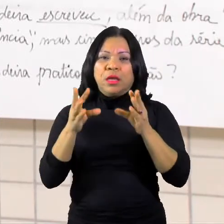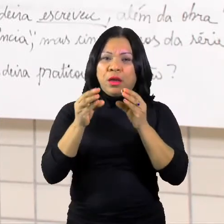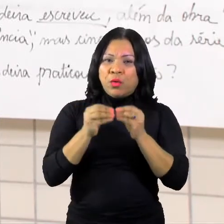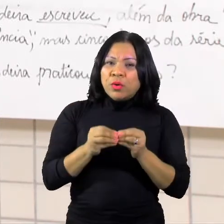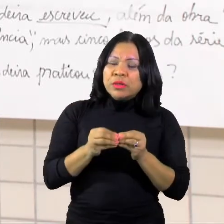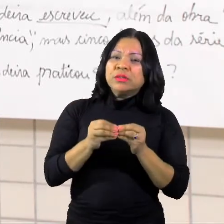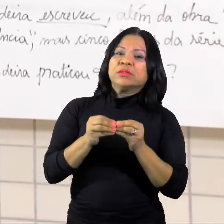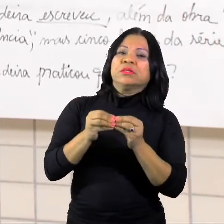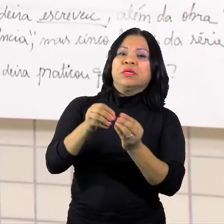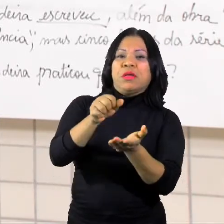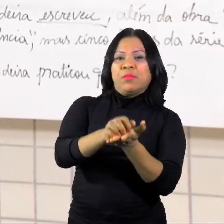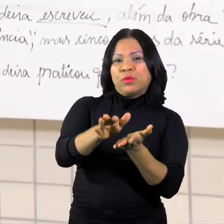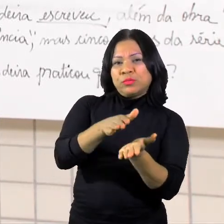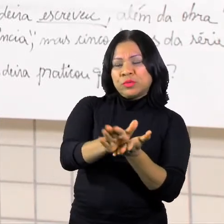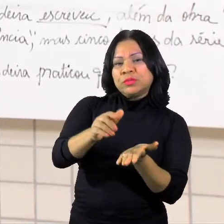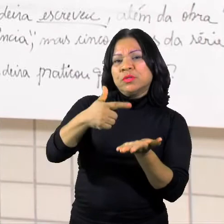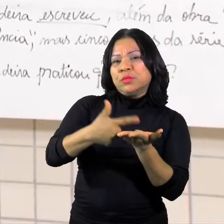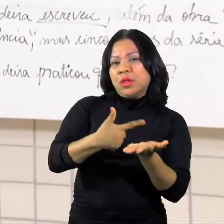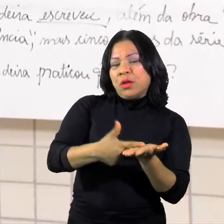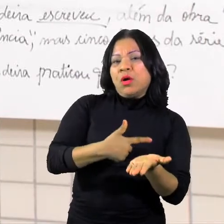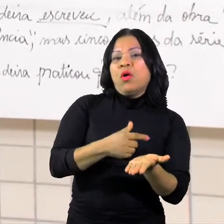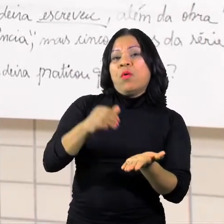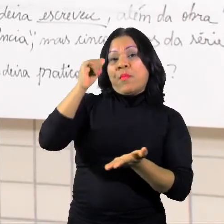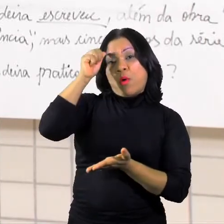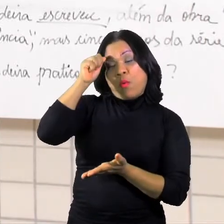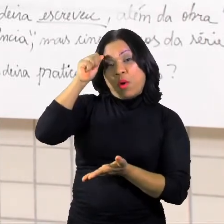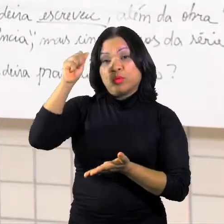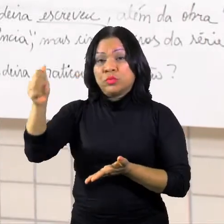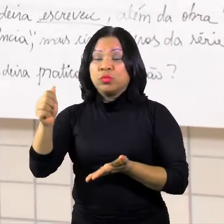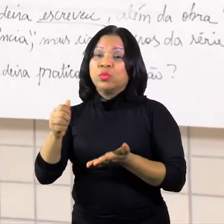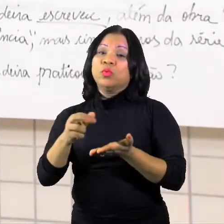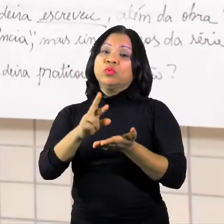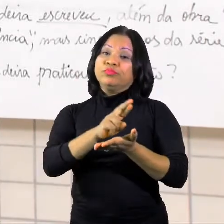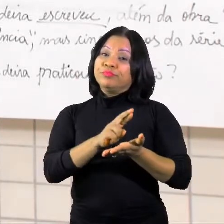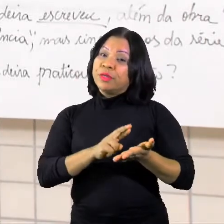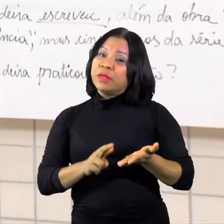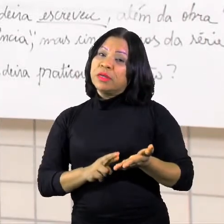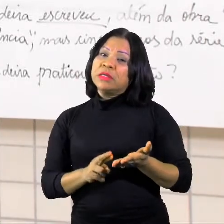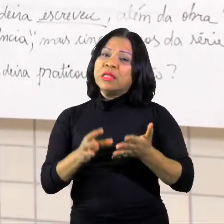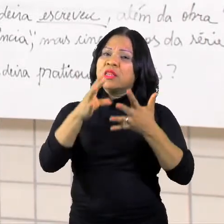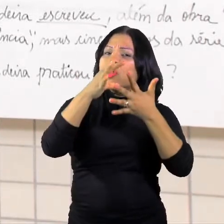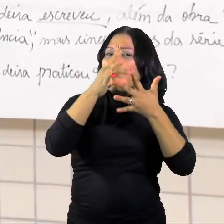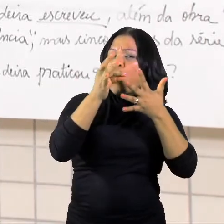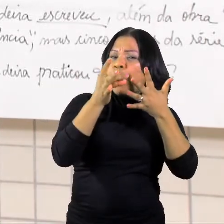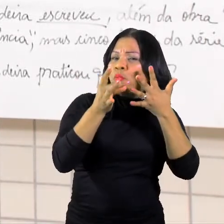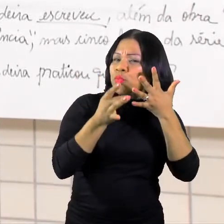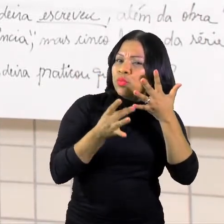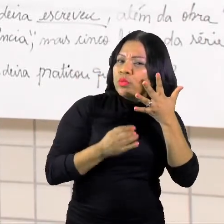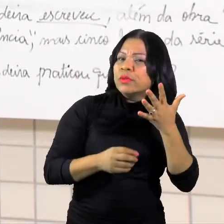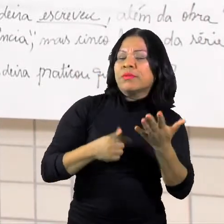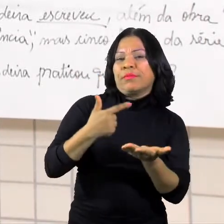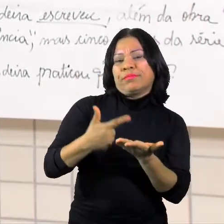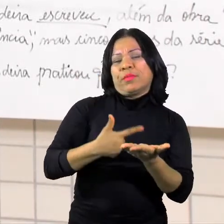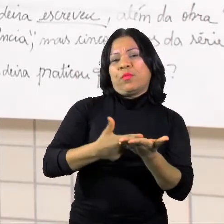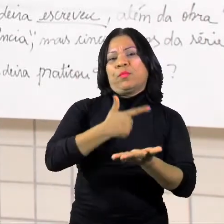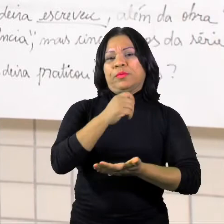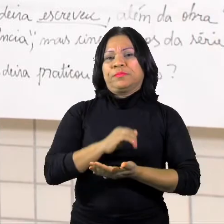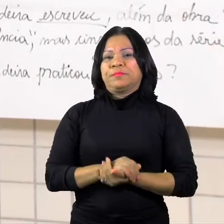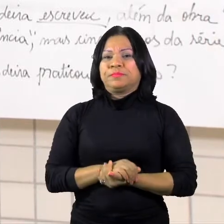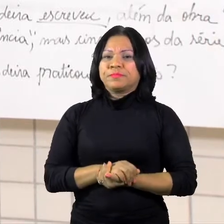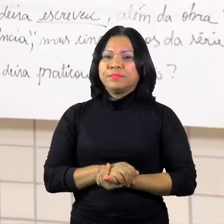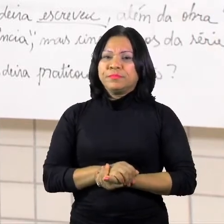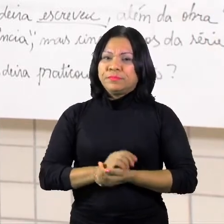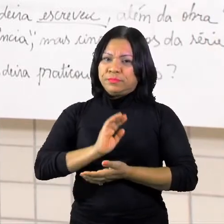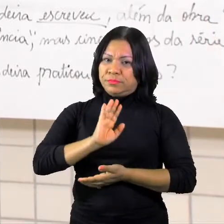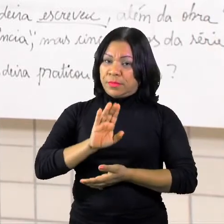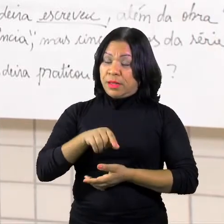da obra, autor da resenha, todos os detalhes daquela obra. Então,